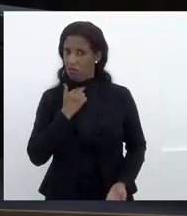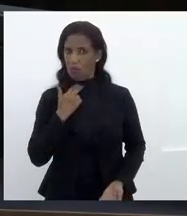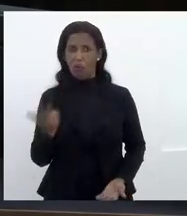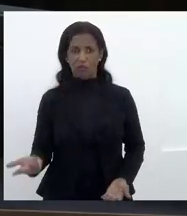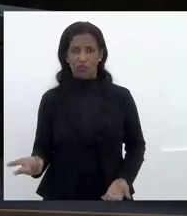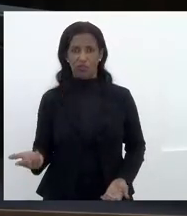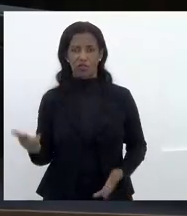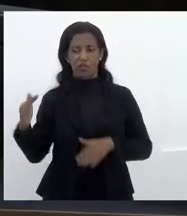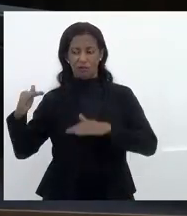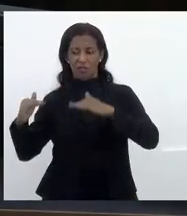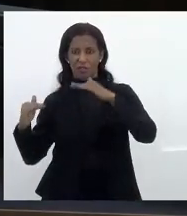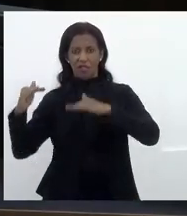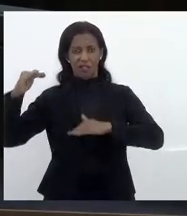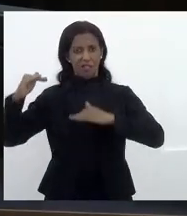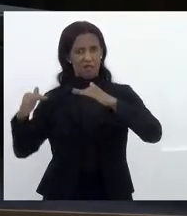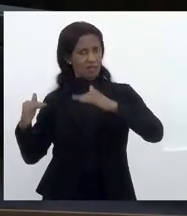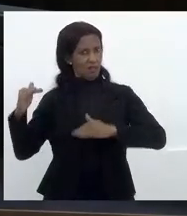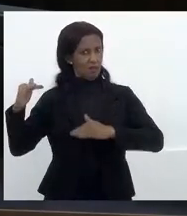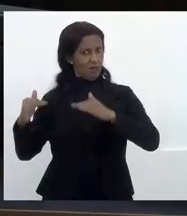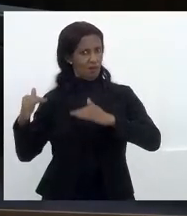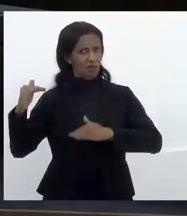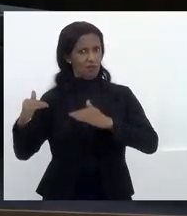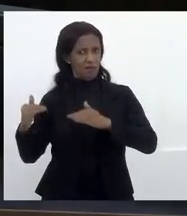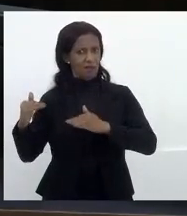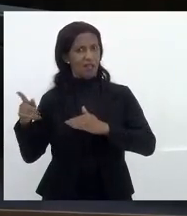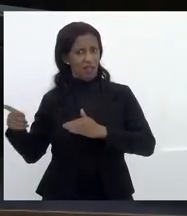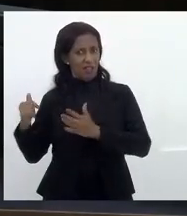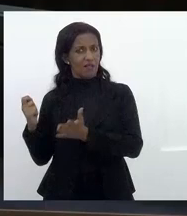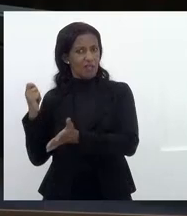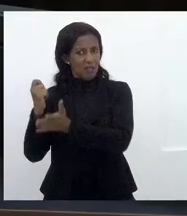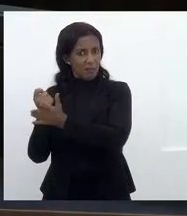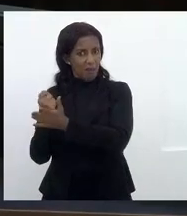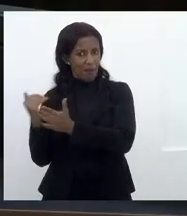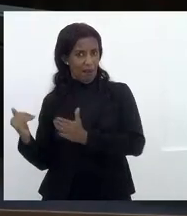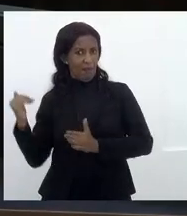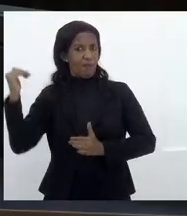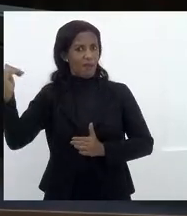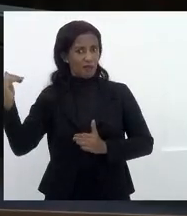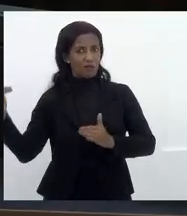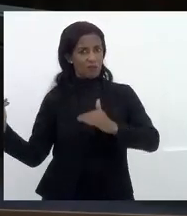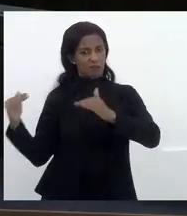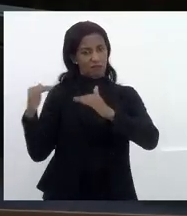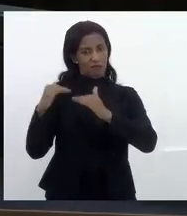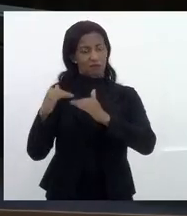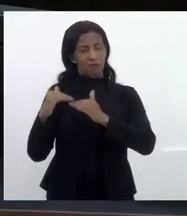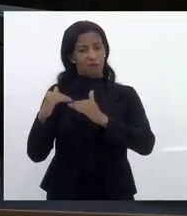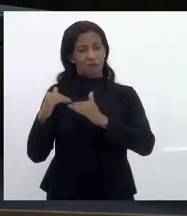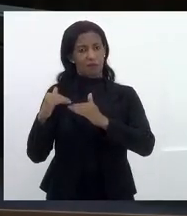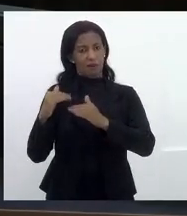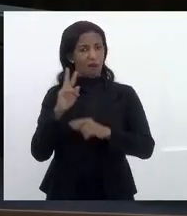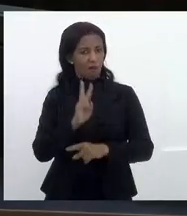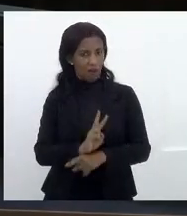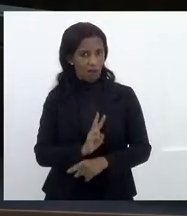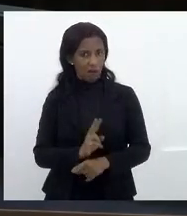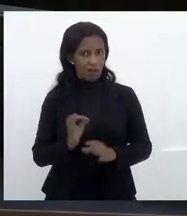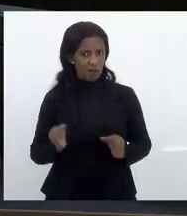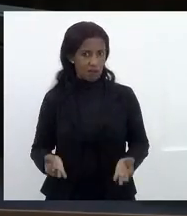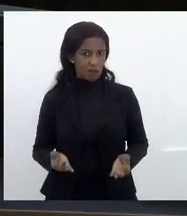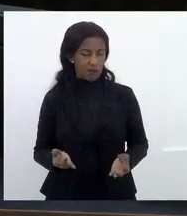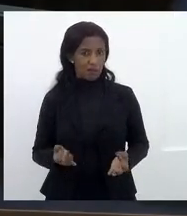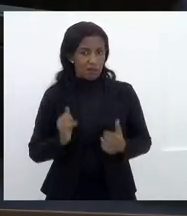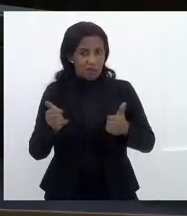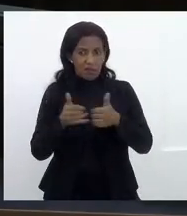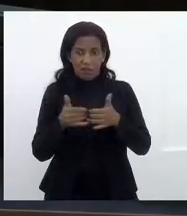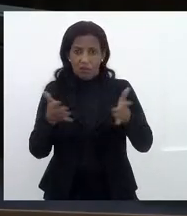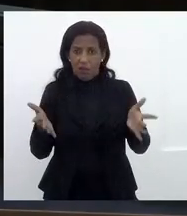até porque o equilíbrio financeiro e atuarial do plano de previdência ele tem que ser preservado e se